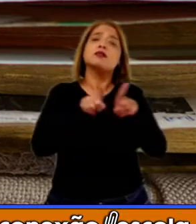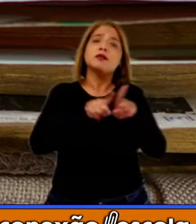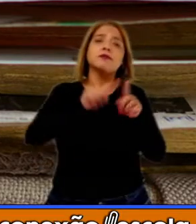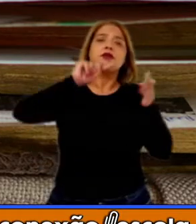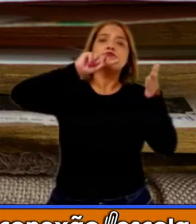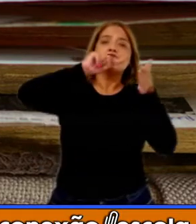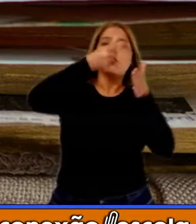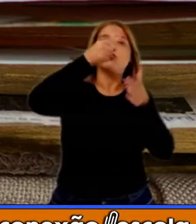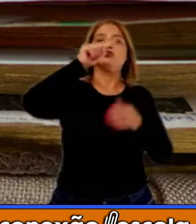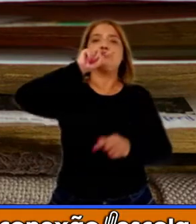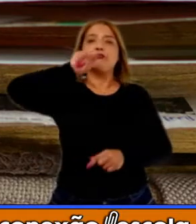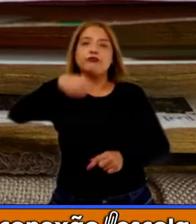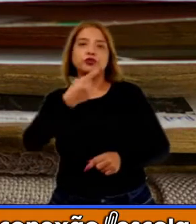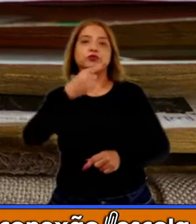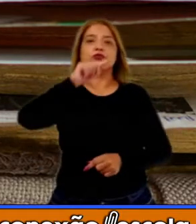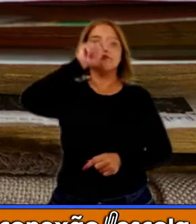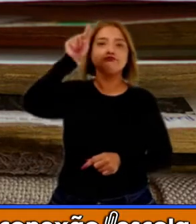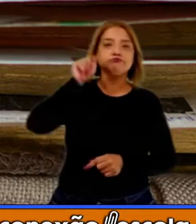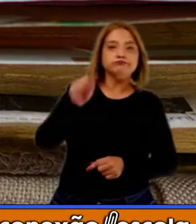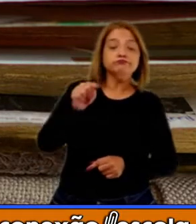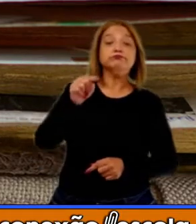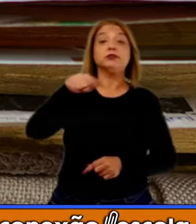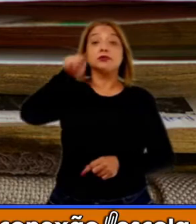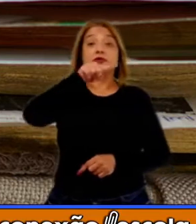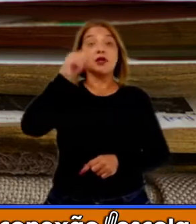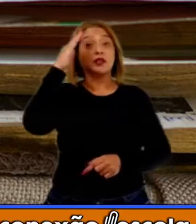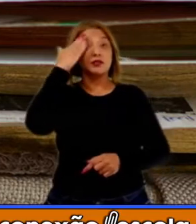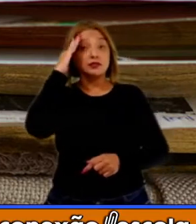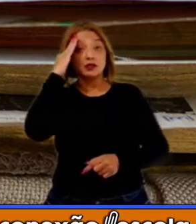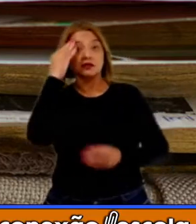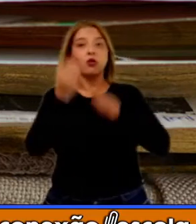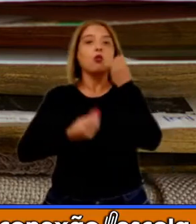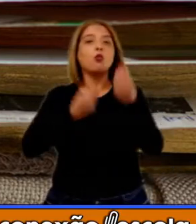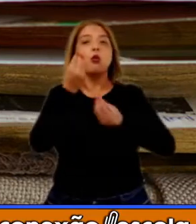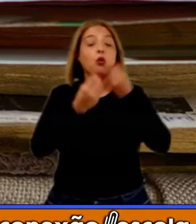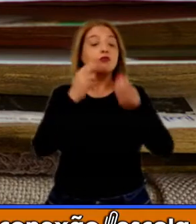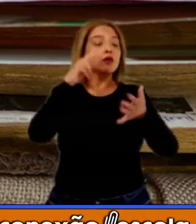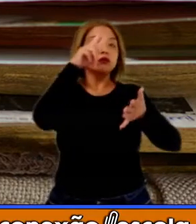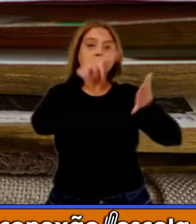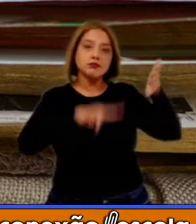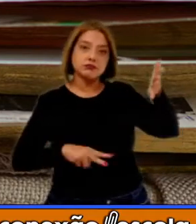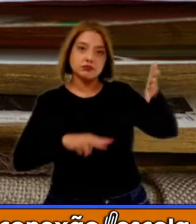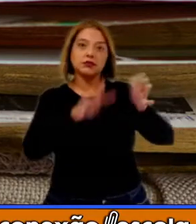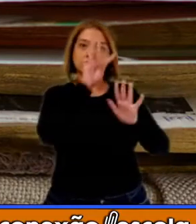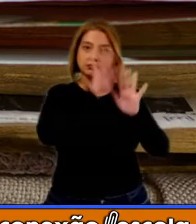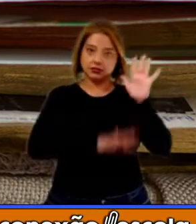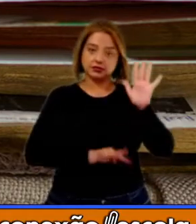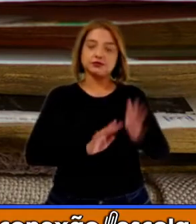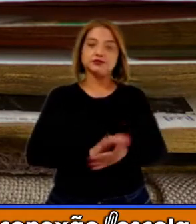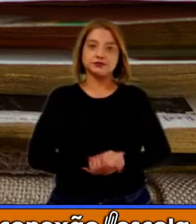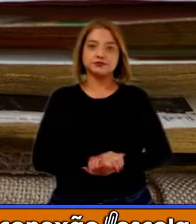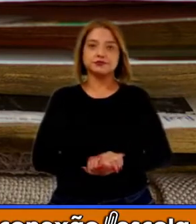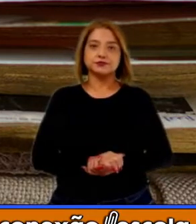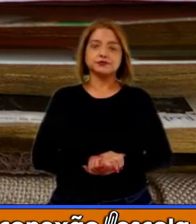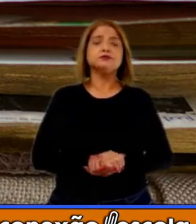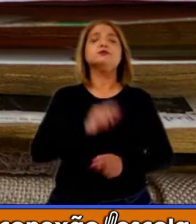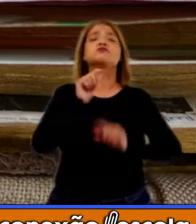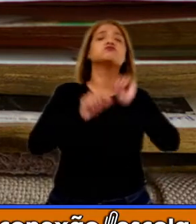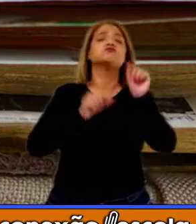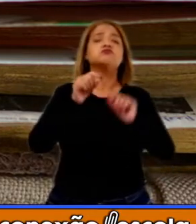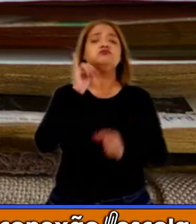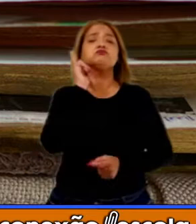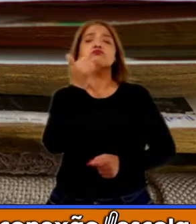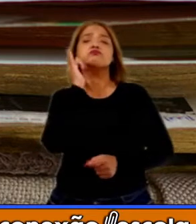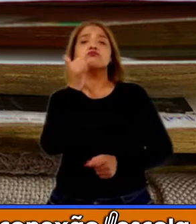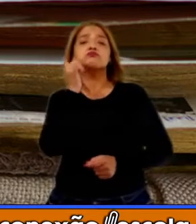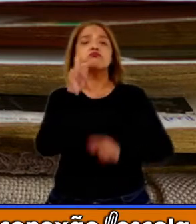a importância de termos a pontuação na leitura de um texto. O que são contos